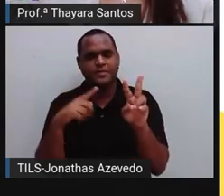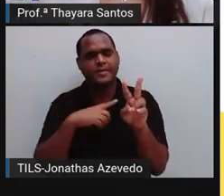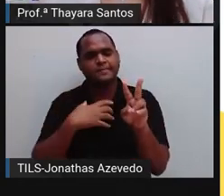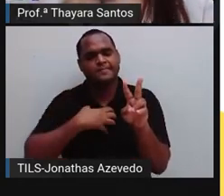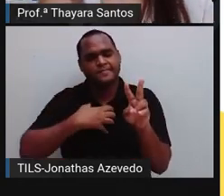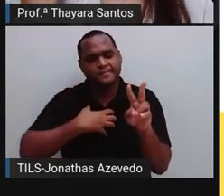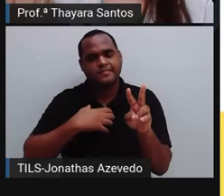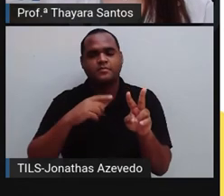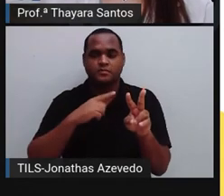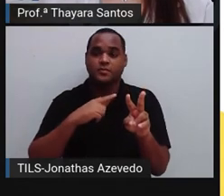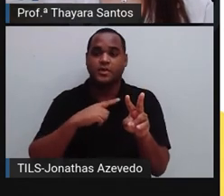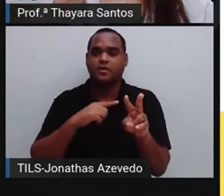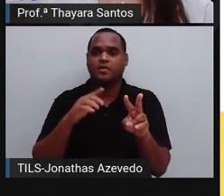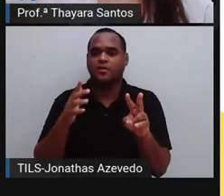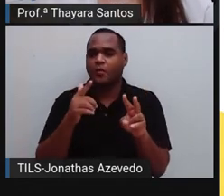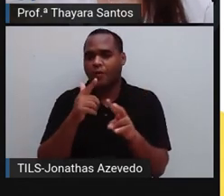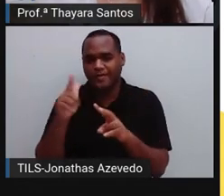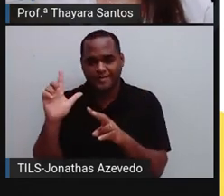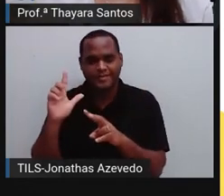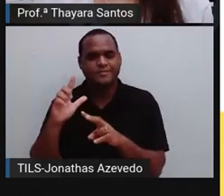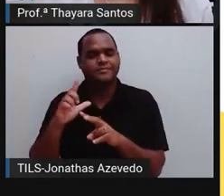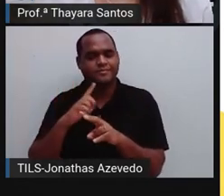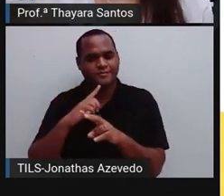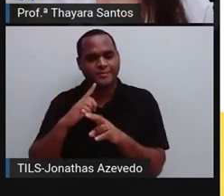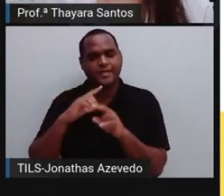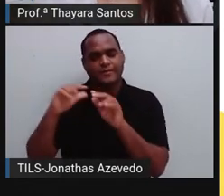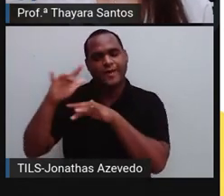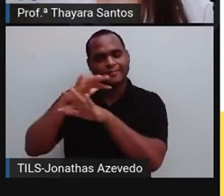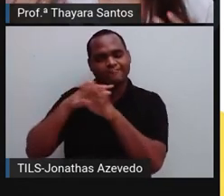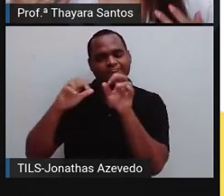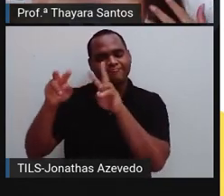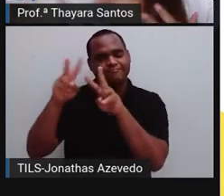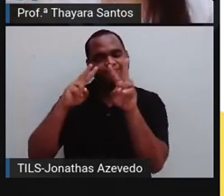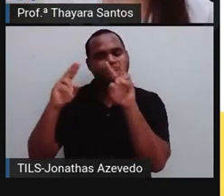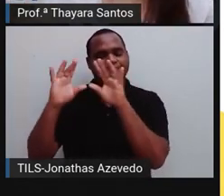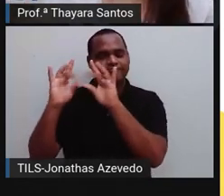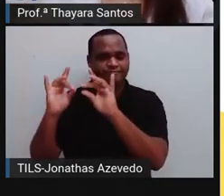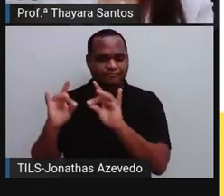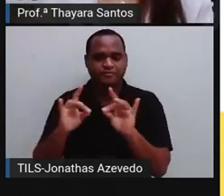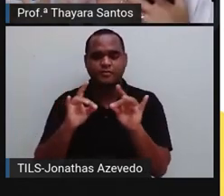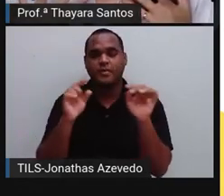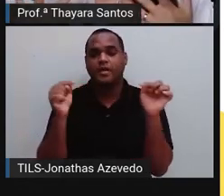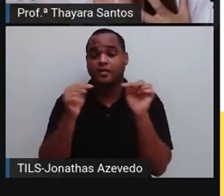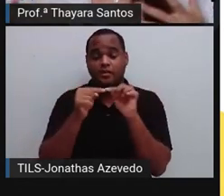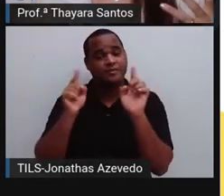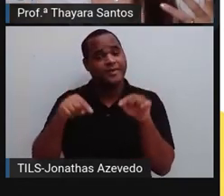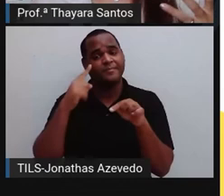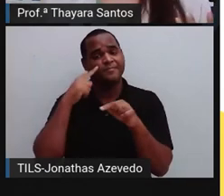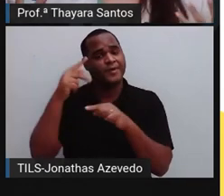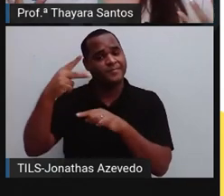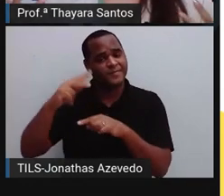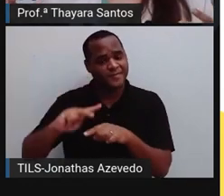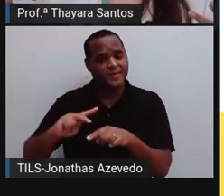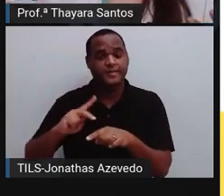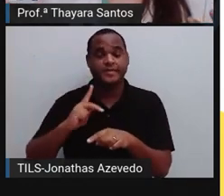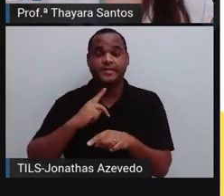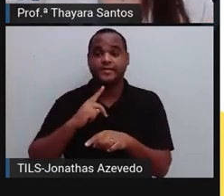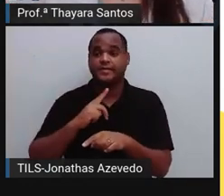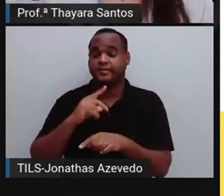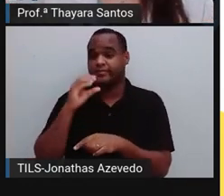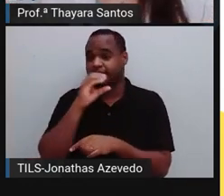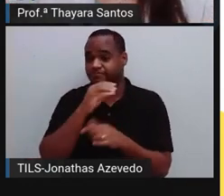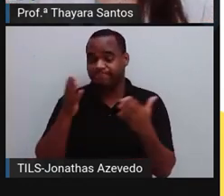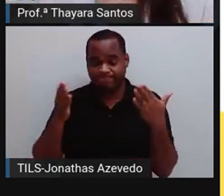gente tem essa sensação. Além disso, ainda tem a umidade relativa do ar, que provavelmente vai estar muito baixa, por isso que a gente está sentindo essa coisa